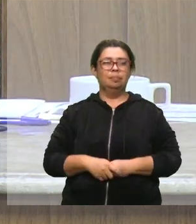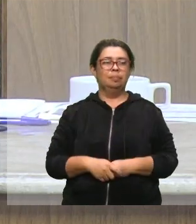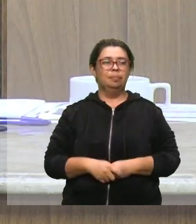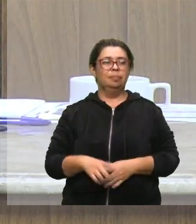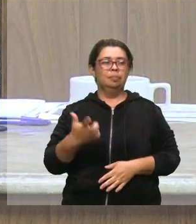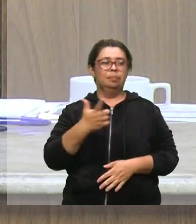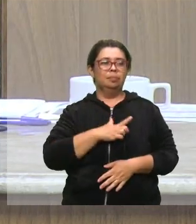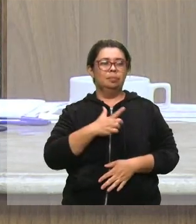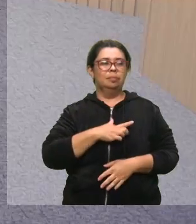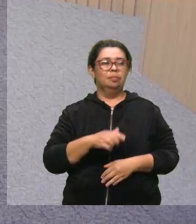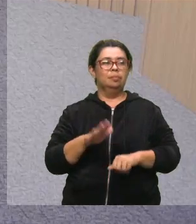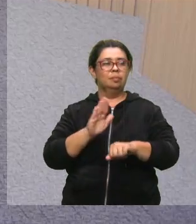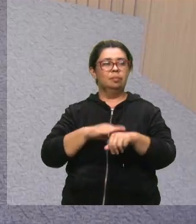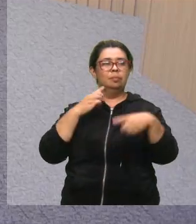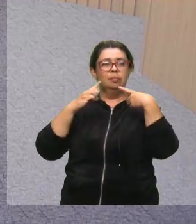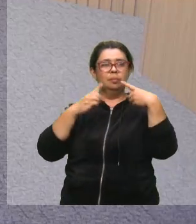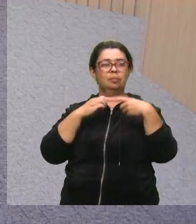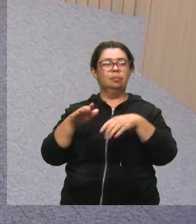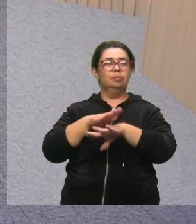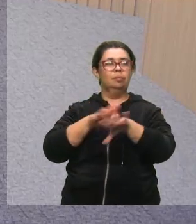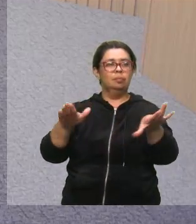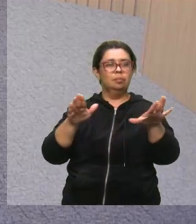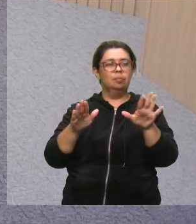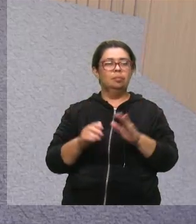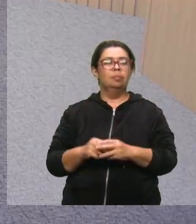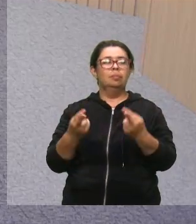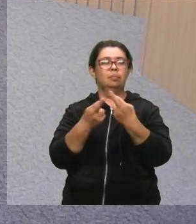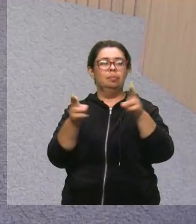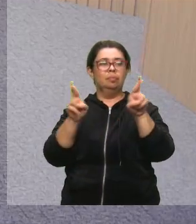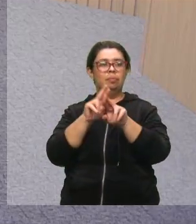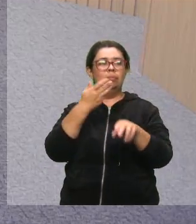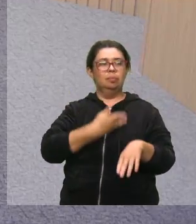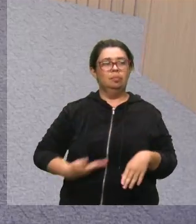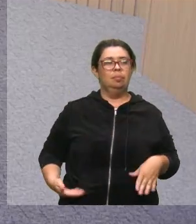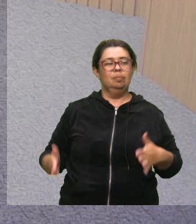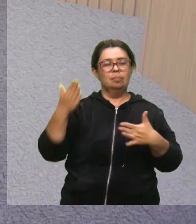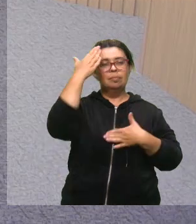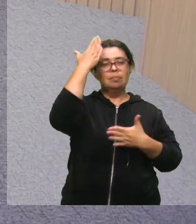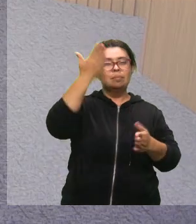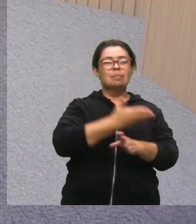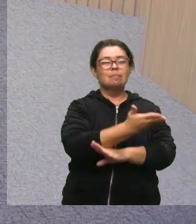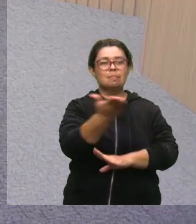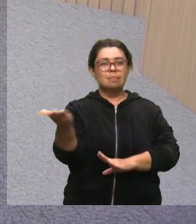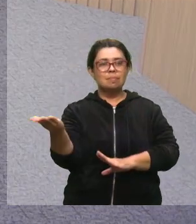havendo nada mais a ser debatido, declaro encerrada a presente audiência. Muito obrigado a todos.